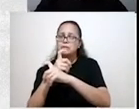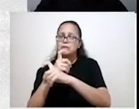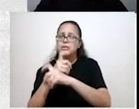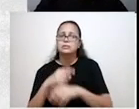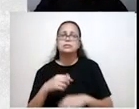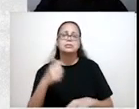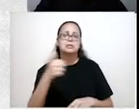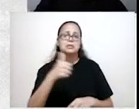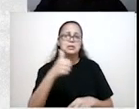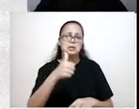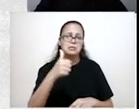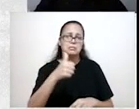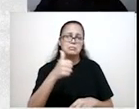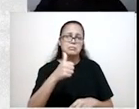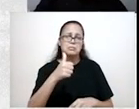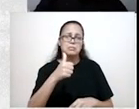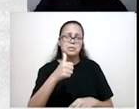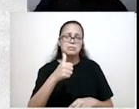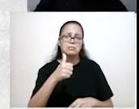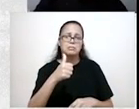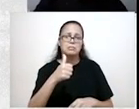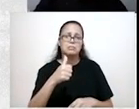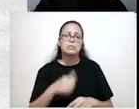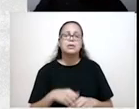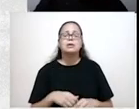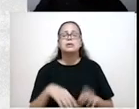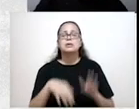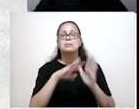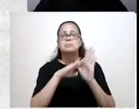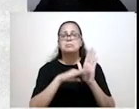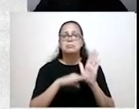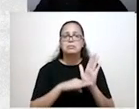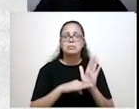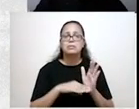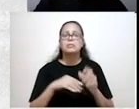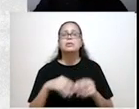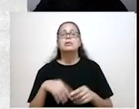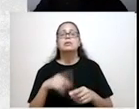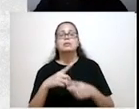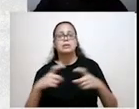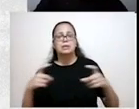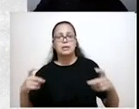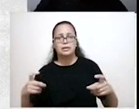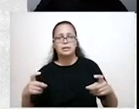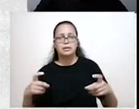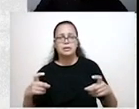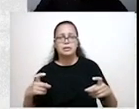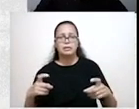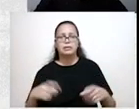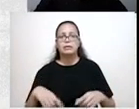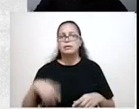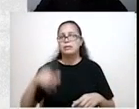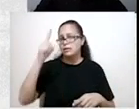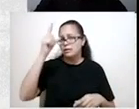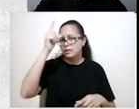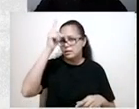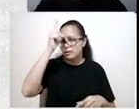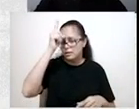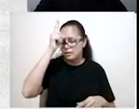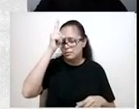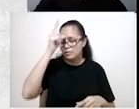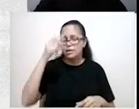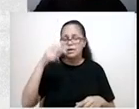tá? Observem, então, o mapa, partindo da Alemanha, quantas setinhas vermelhas nós encontramos